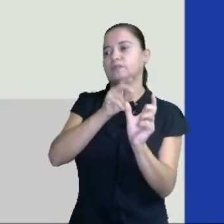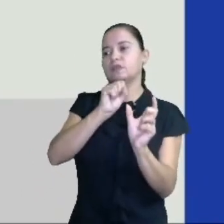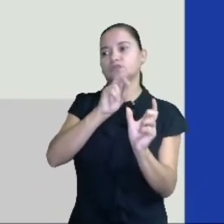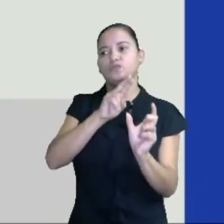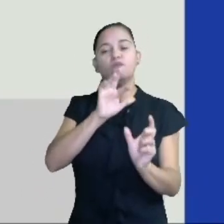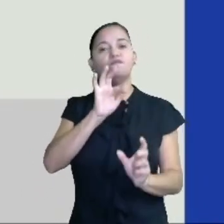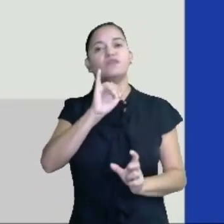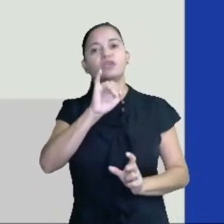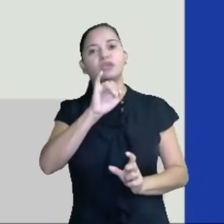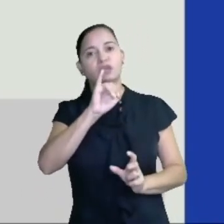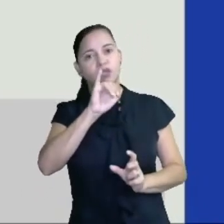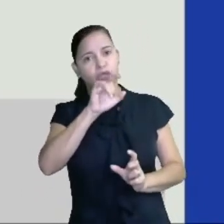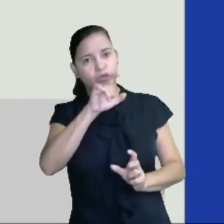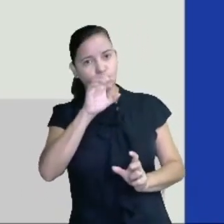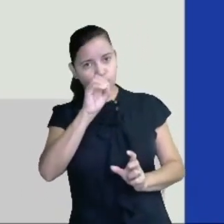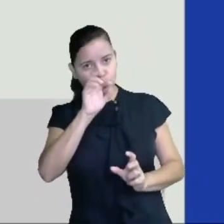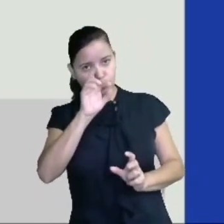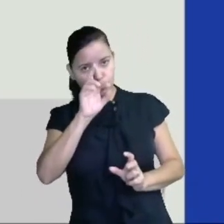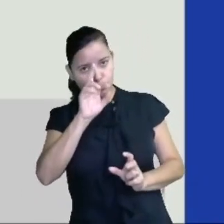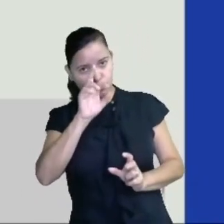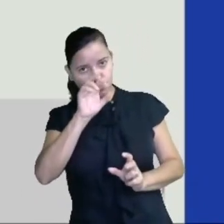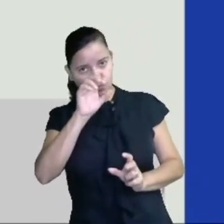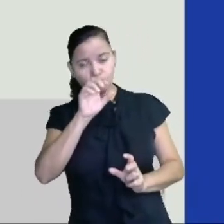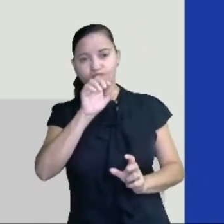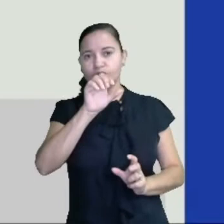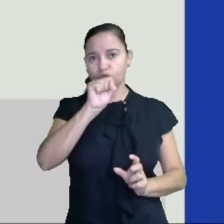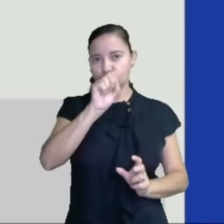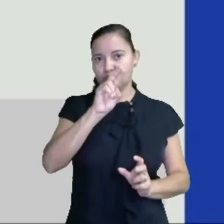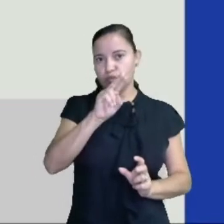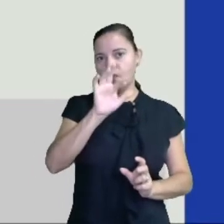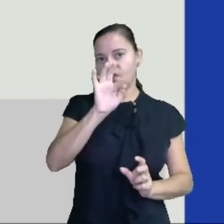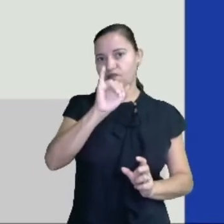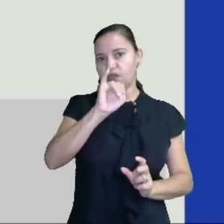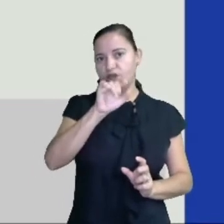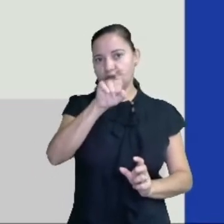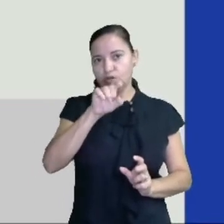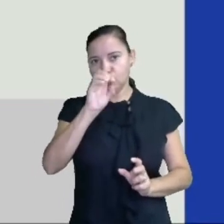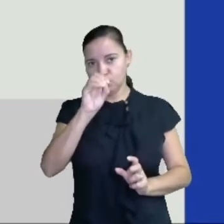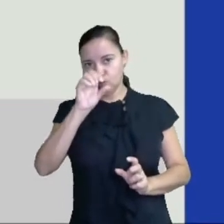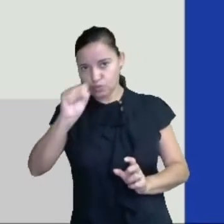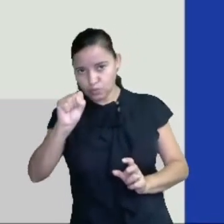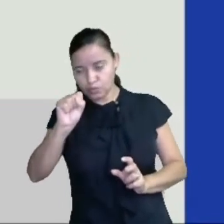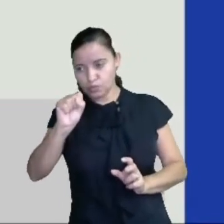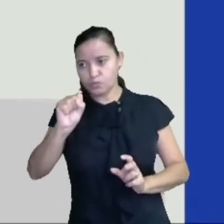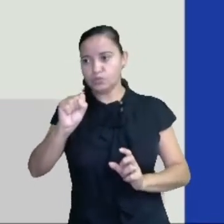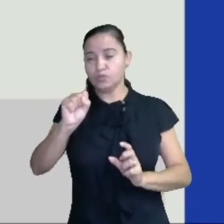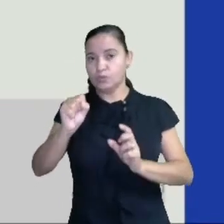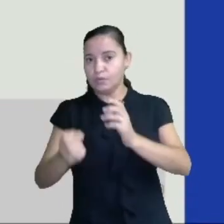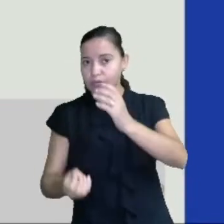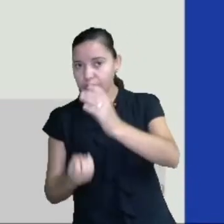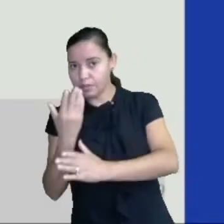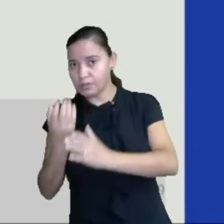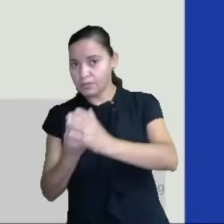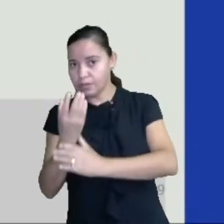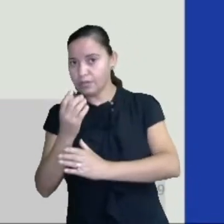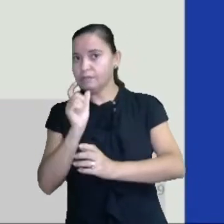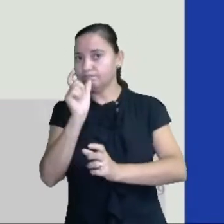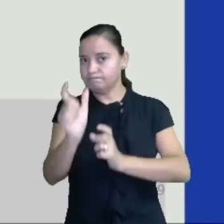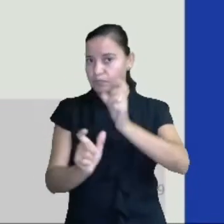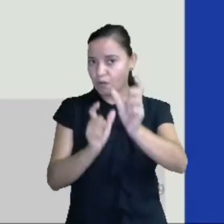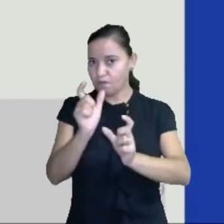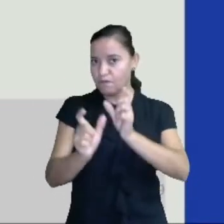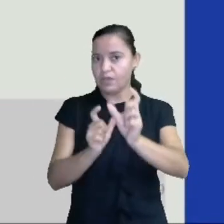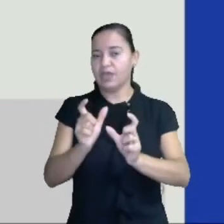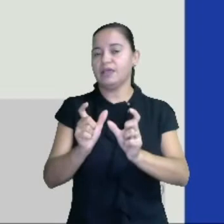formam palavras a partir de um morfema que sucede o